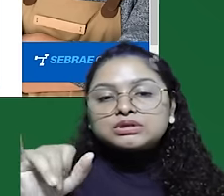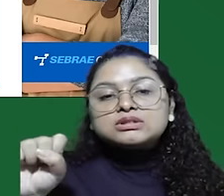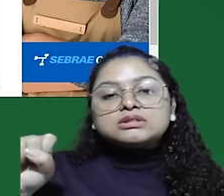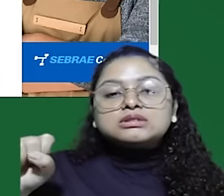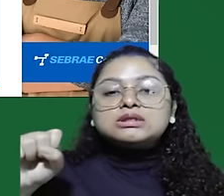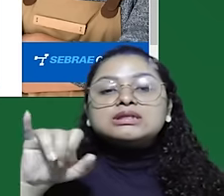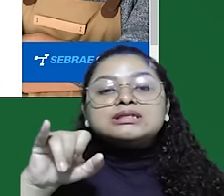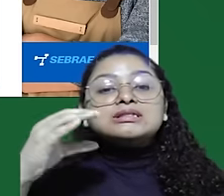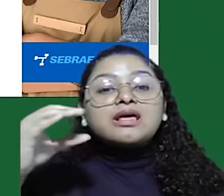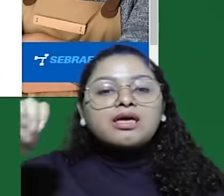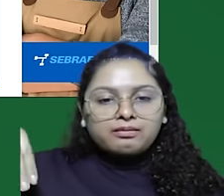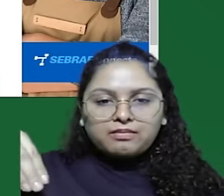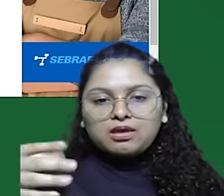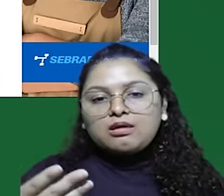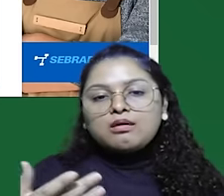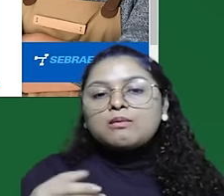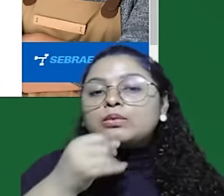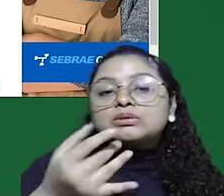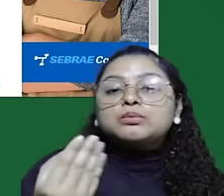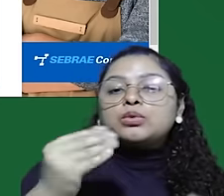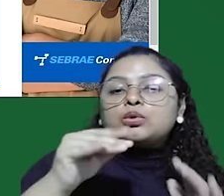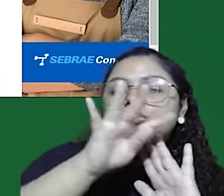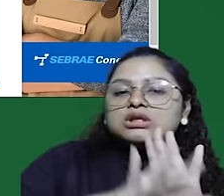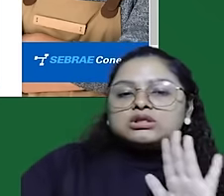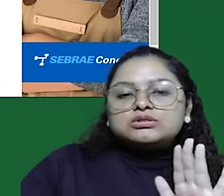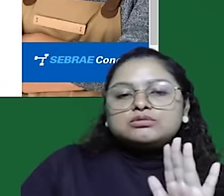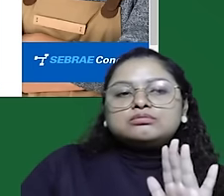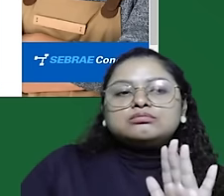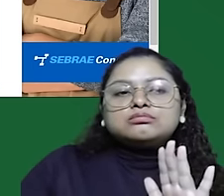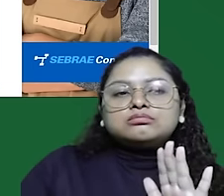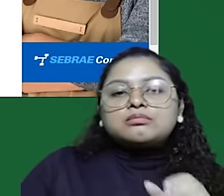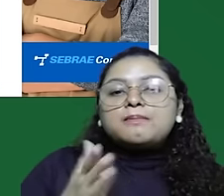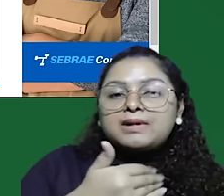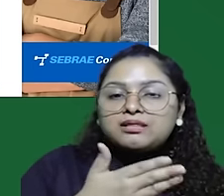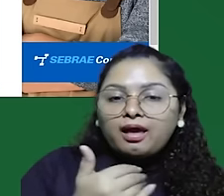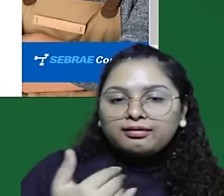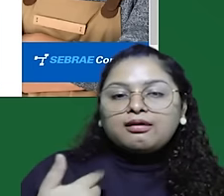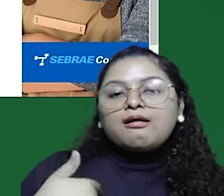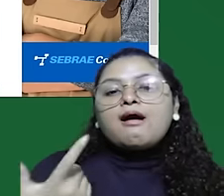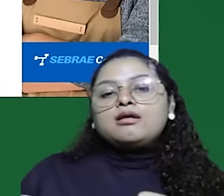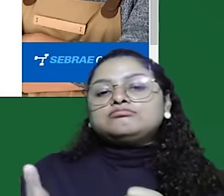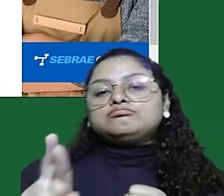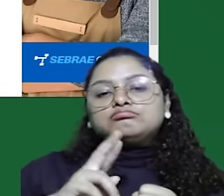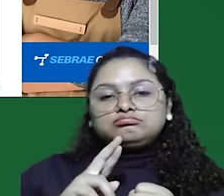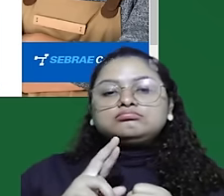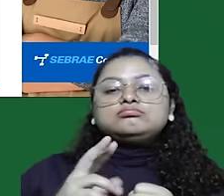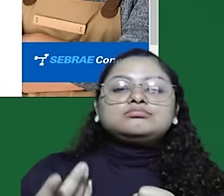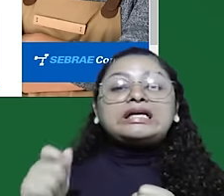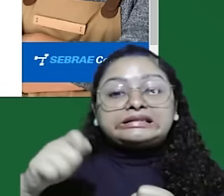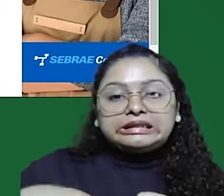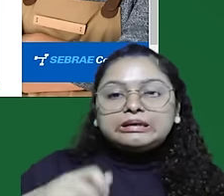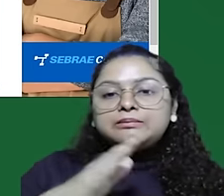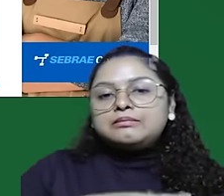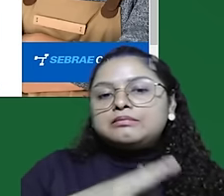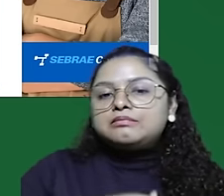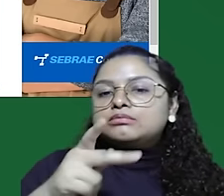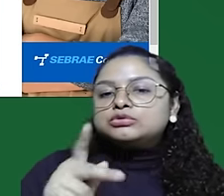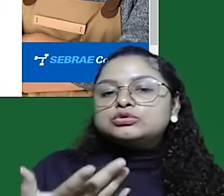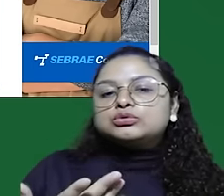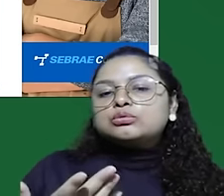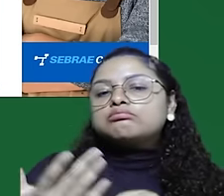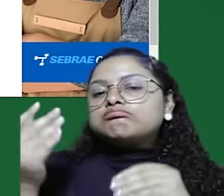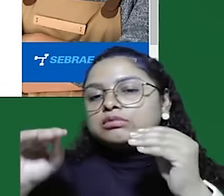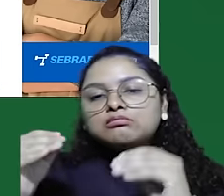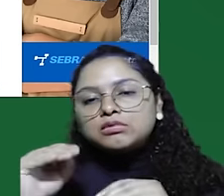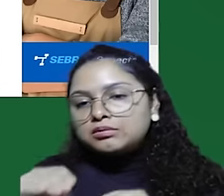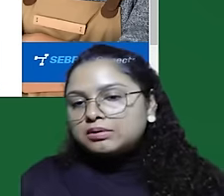Se eu colocar aqui por exemplo um texto batata o sistema ele traz algumas opções aqui já daria para você né encaminhar um